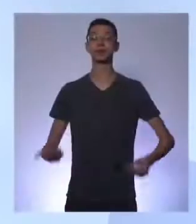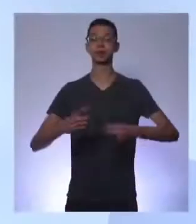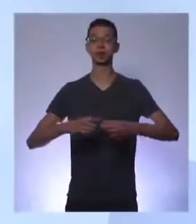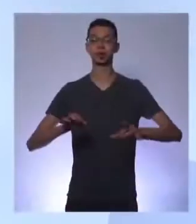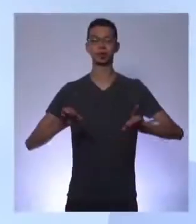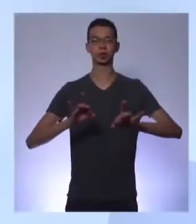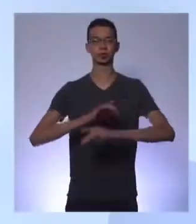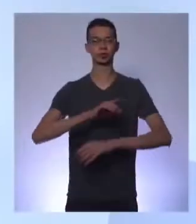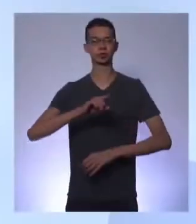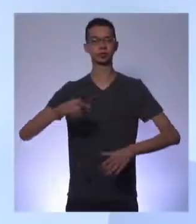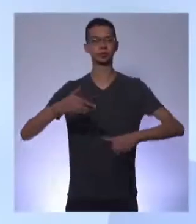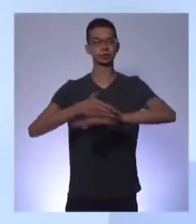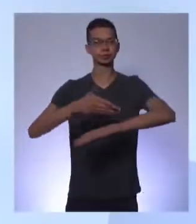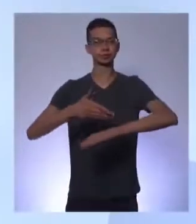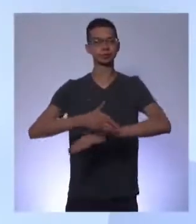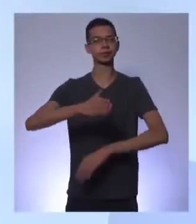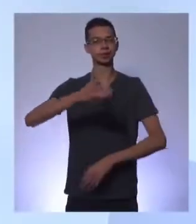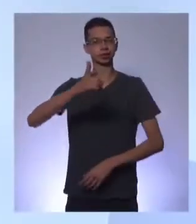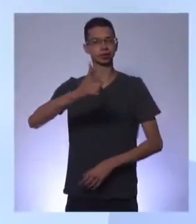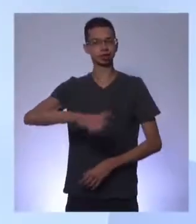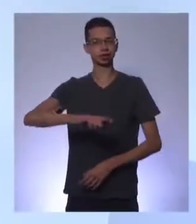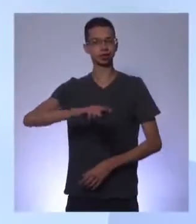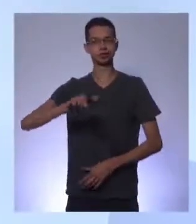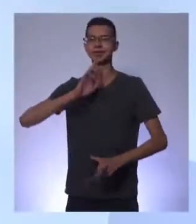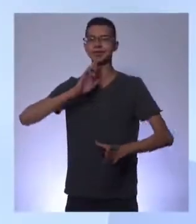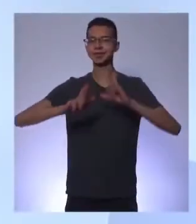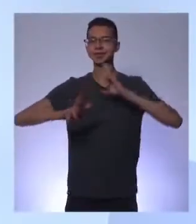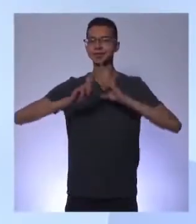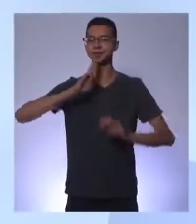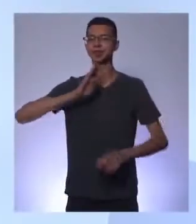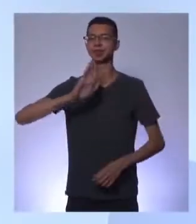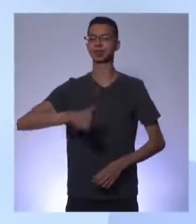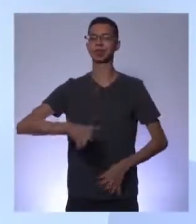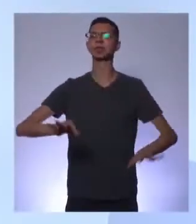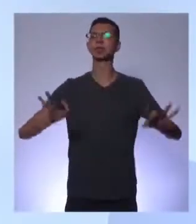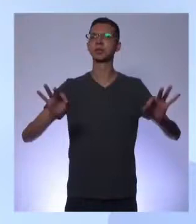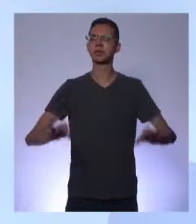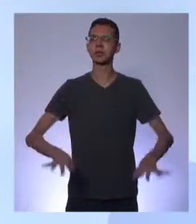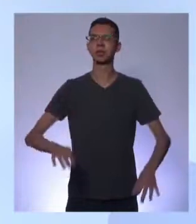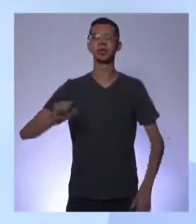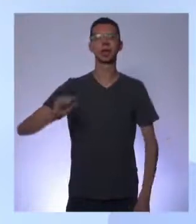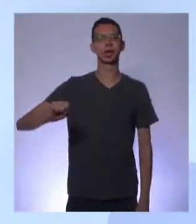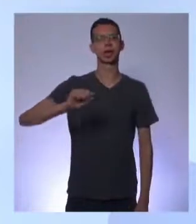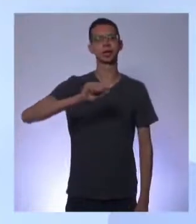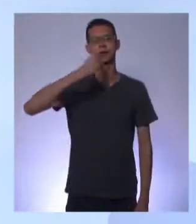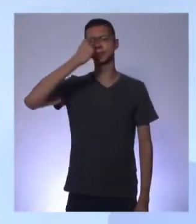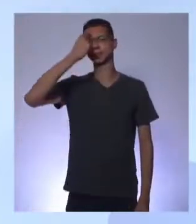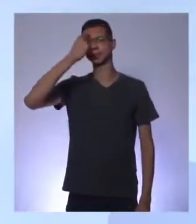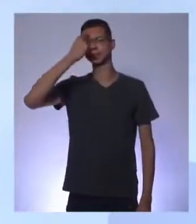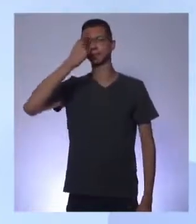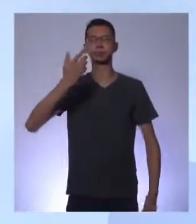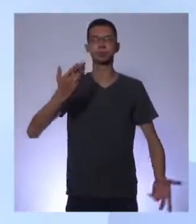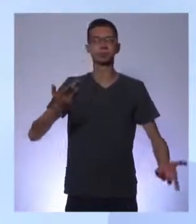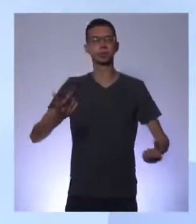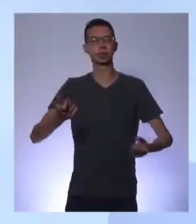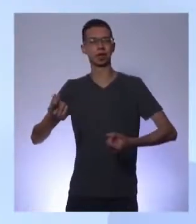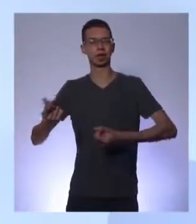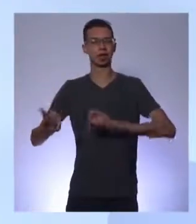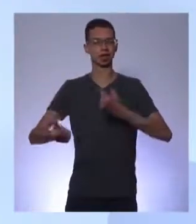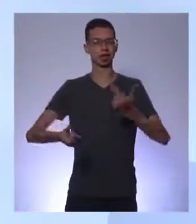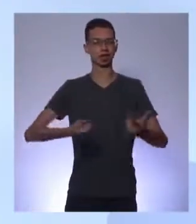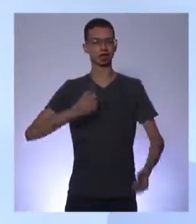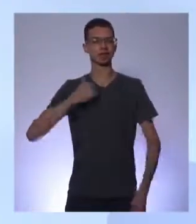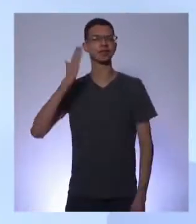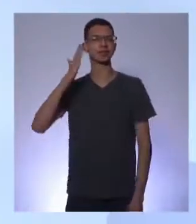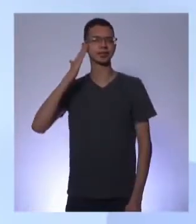Voltamos para a interação. E aí o estudante com certeza deve estar se perguntando, alguns, claro, já conhecem,